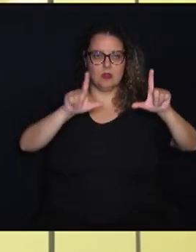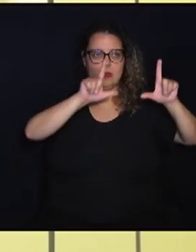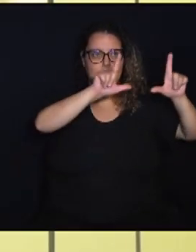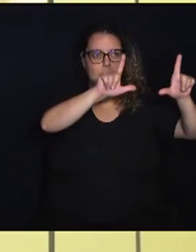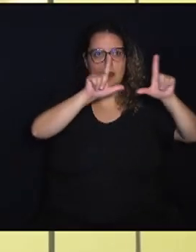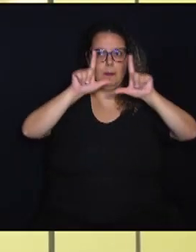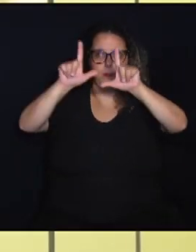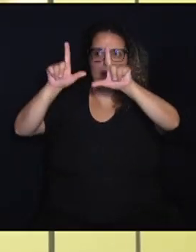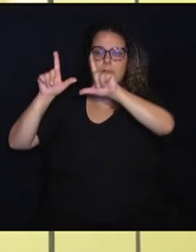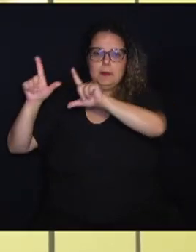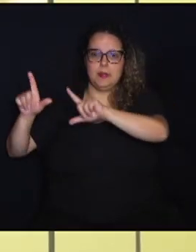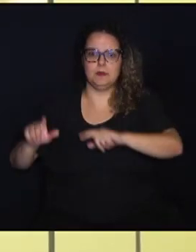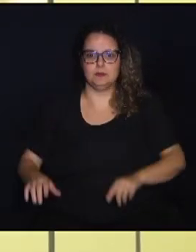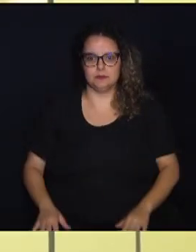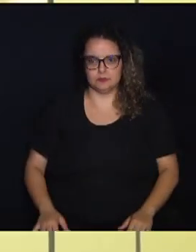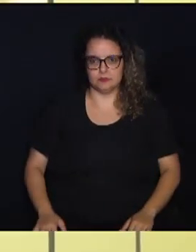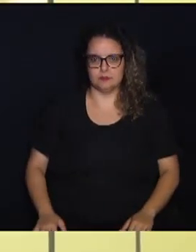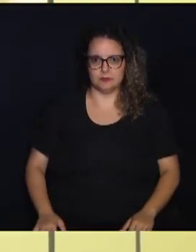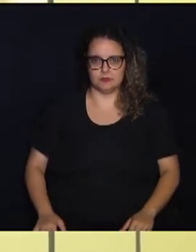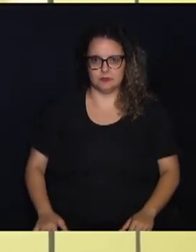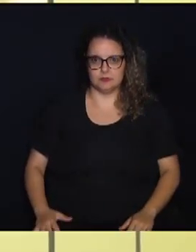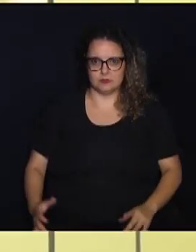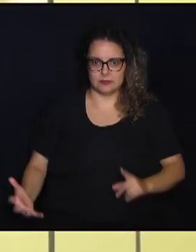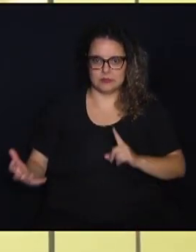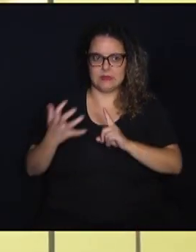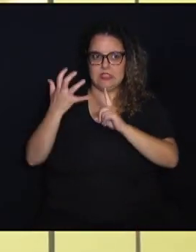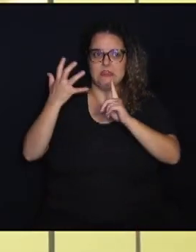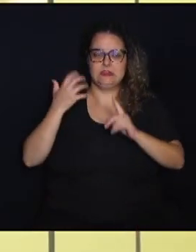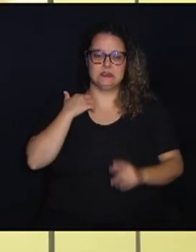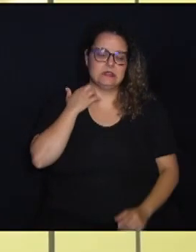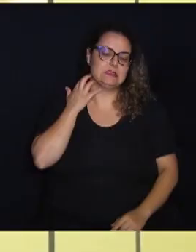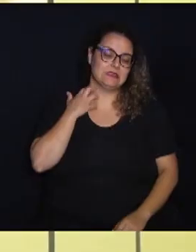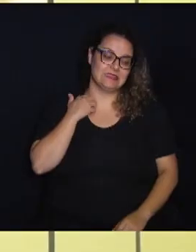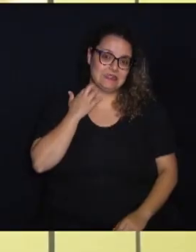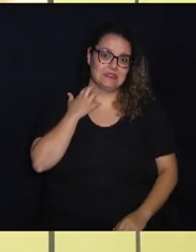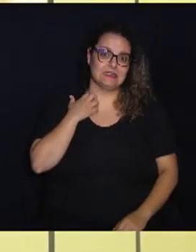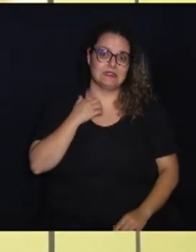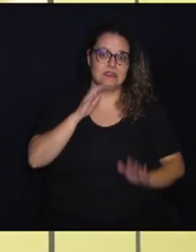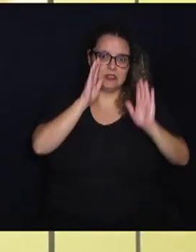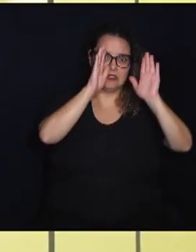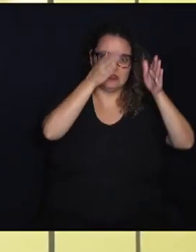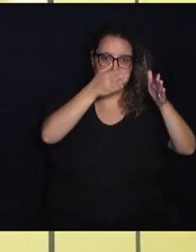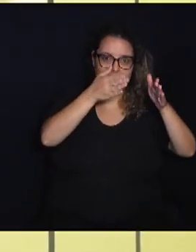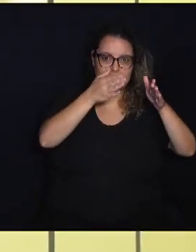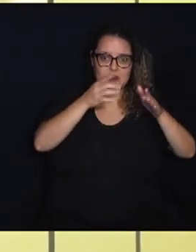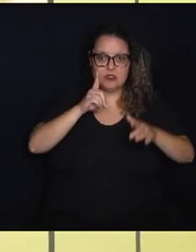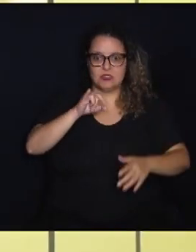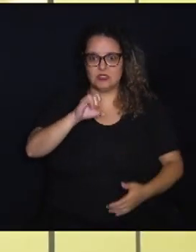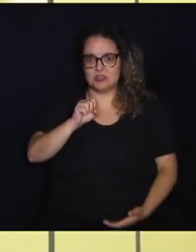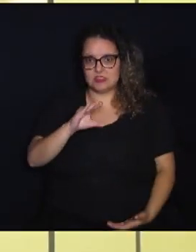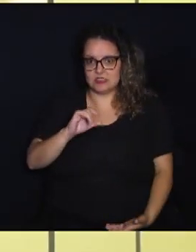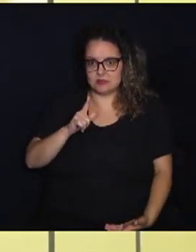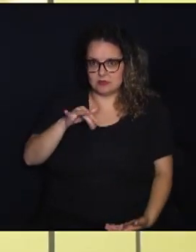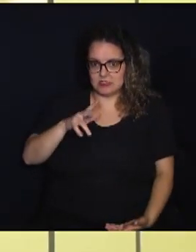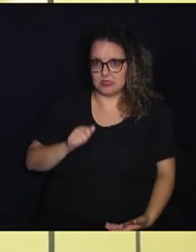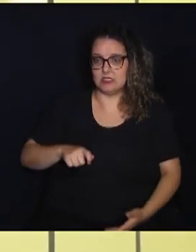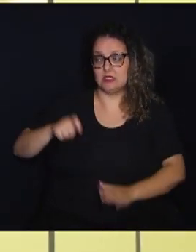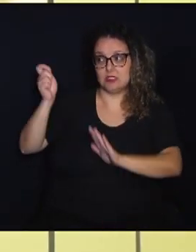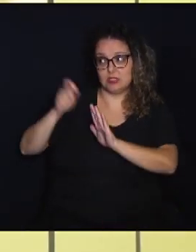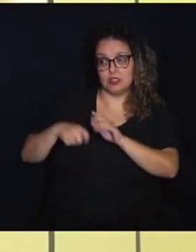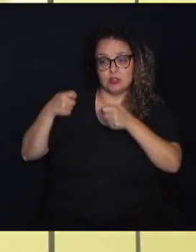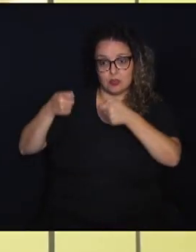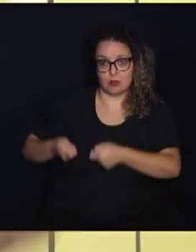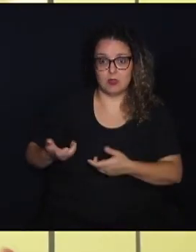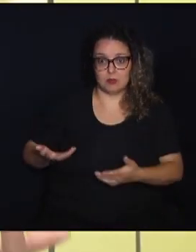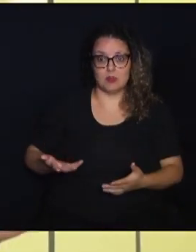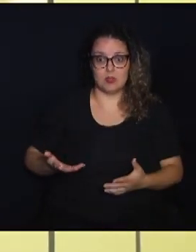assim, que esses quadros dão aquela impactada, que é foco, disciplina e execução. Então, em